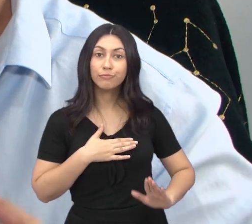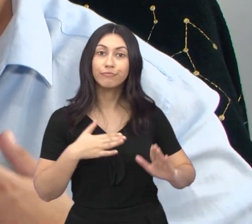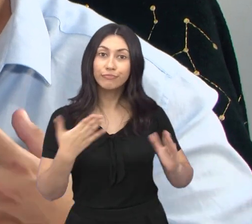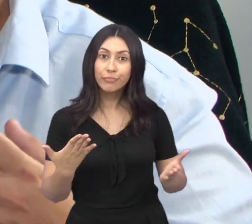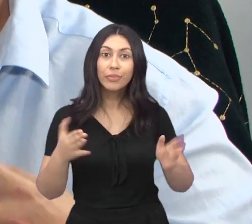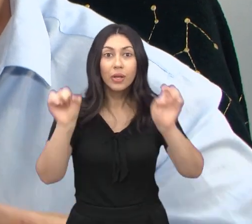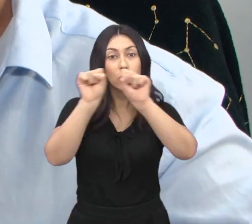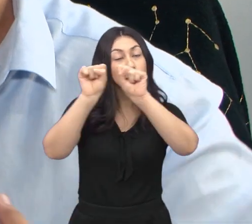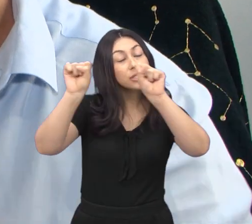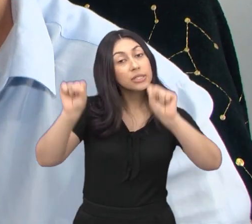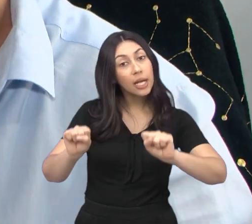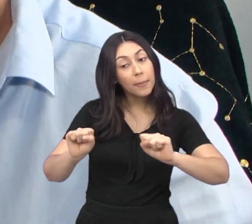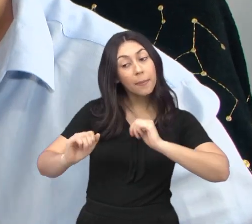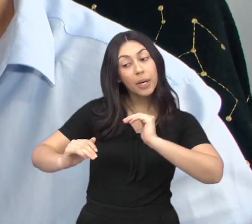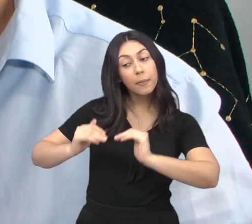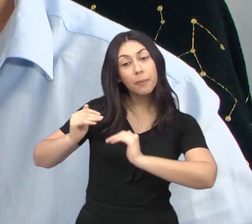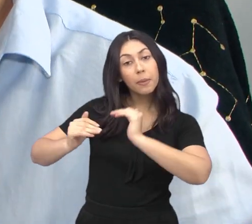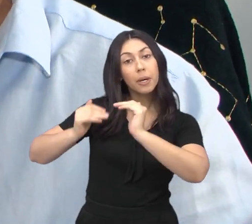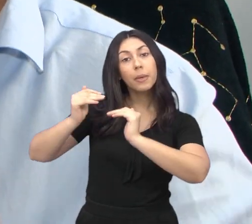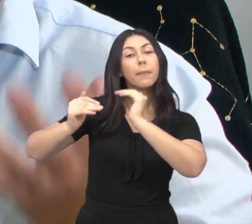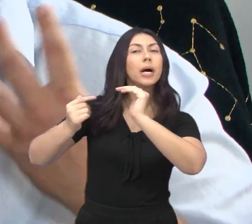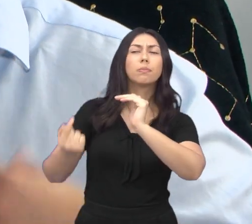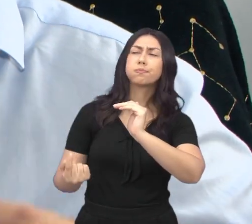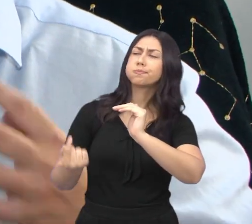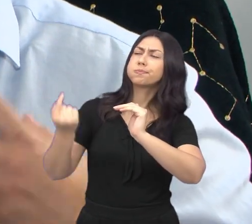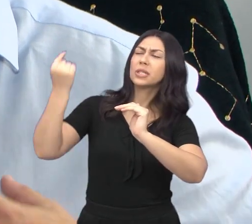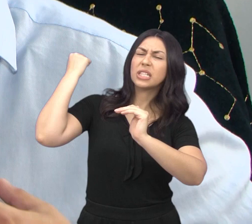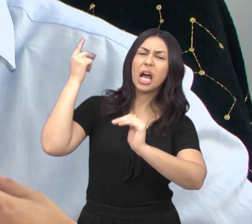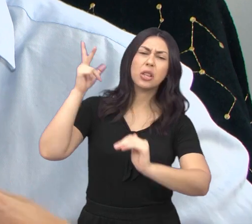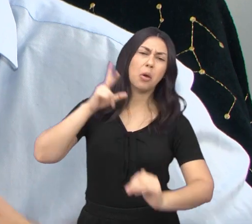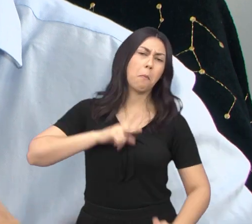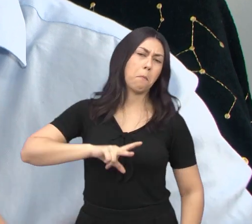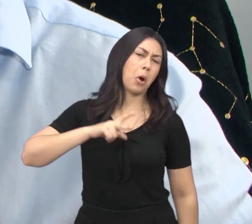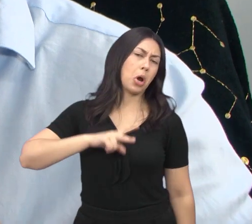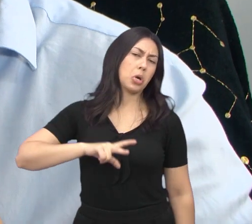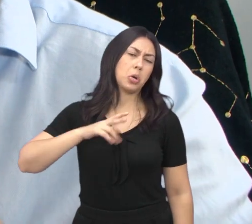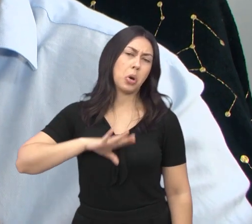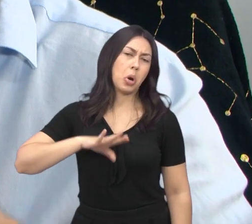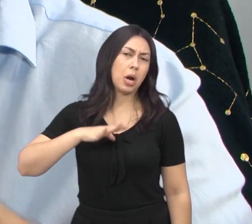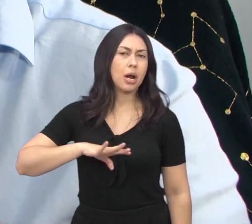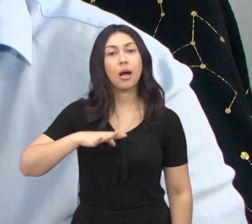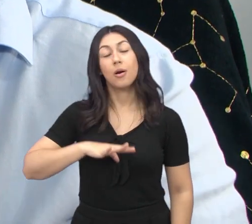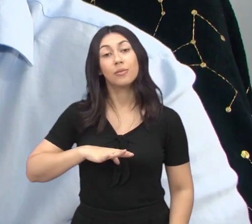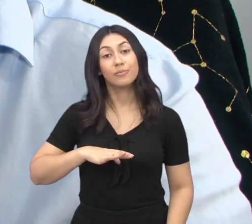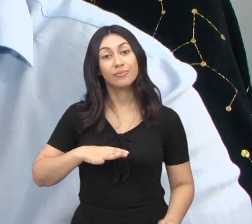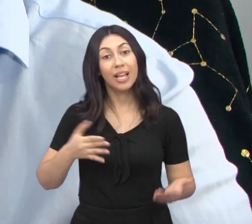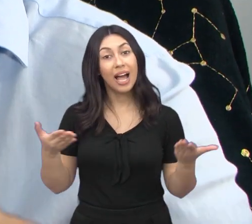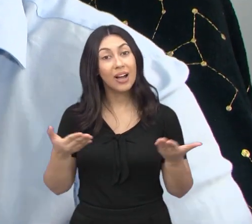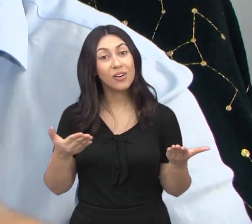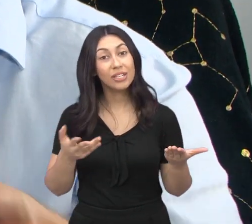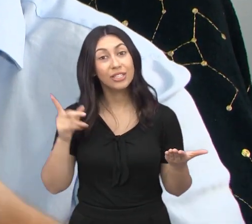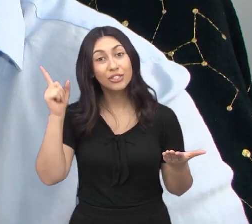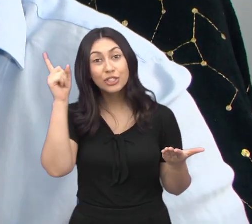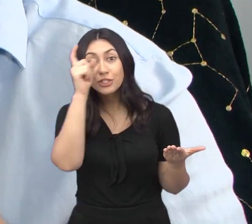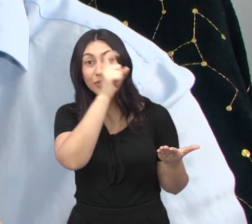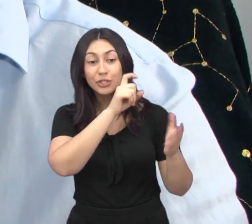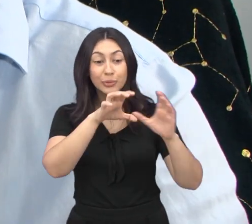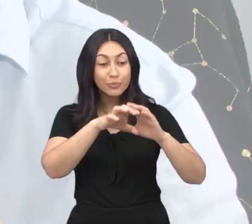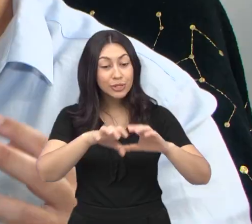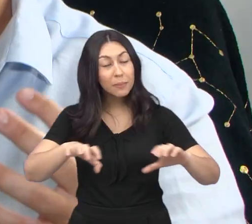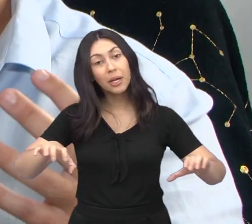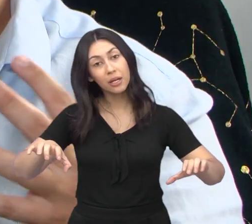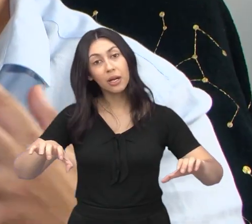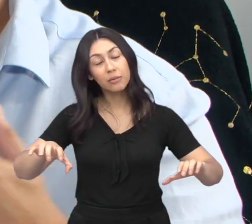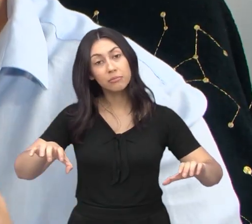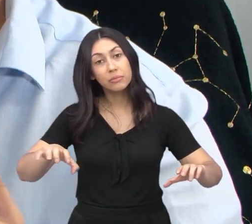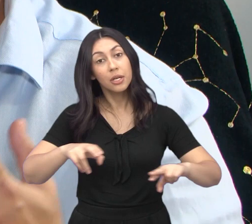Estado, como sistema, desde a época dos portugueses, que envolve uma dificuldade de separação do público e do privado.